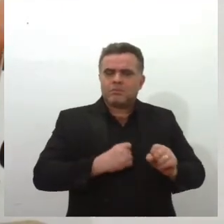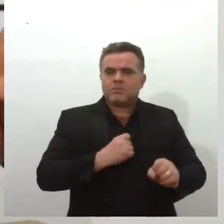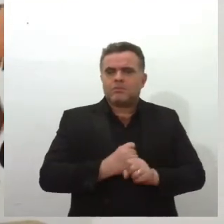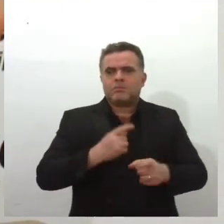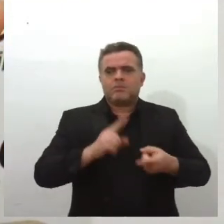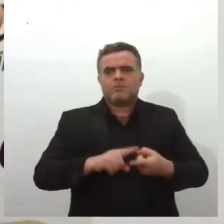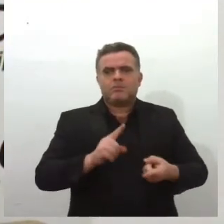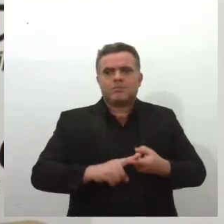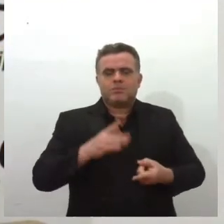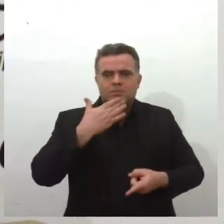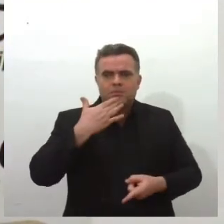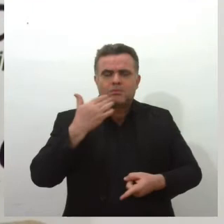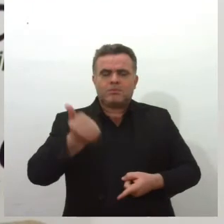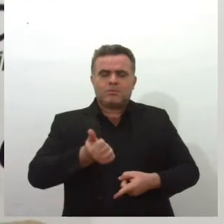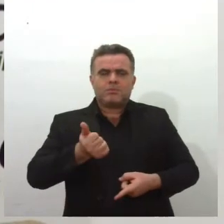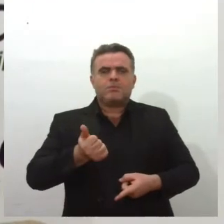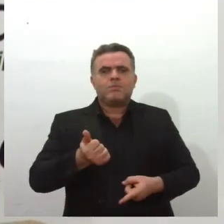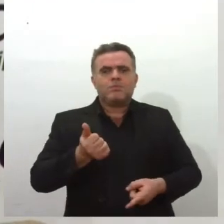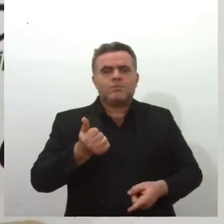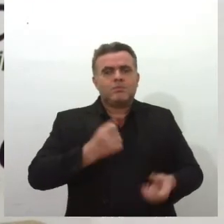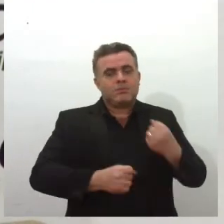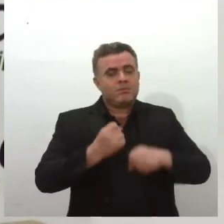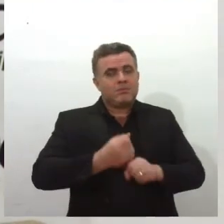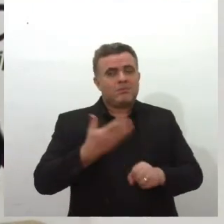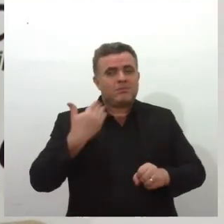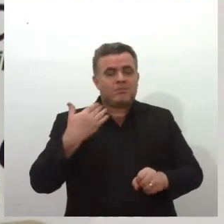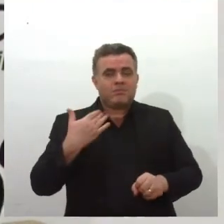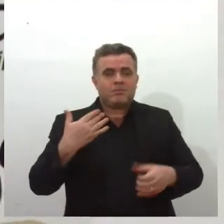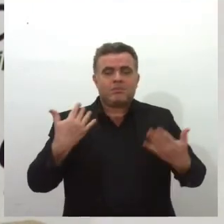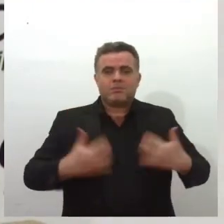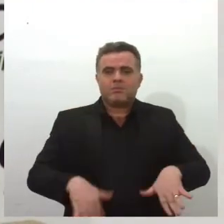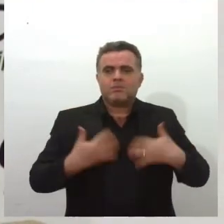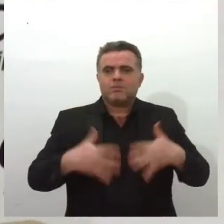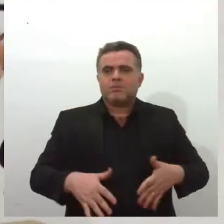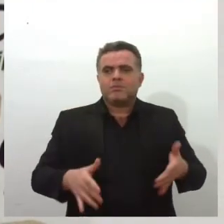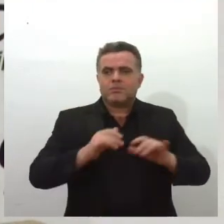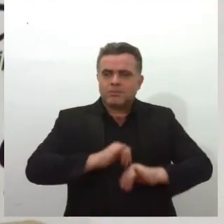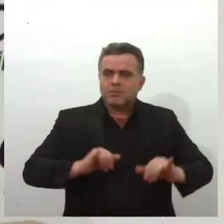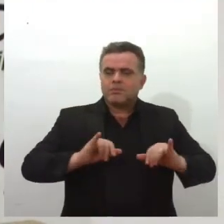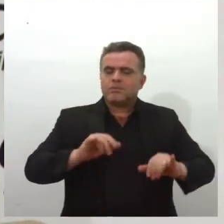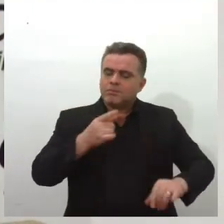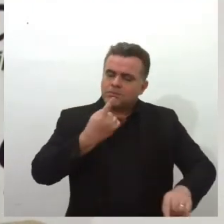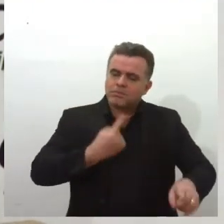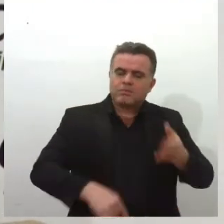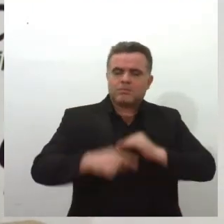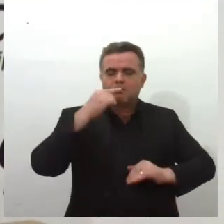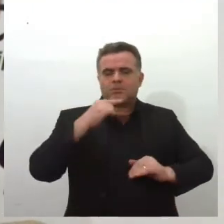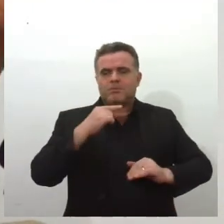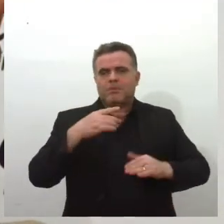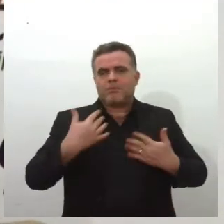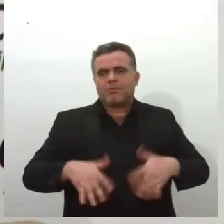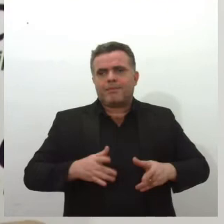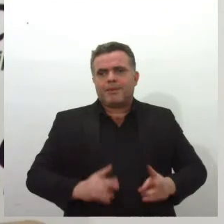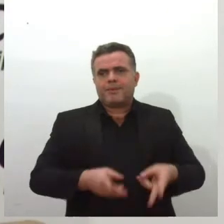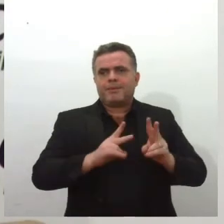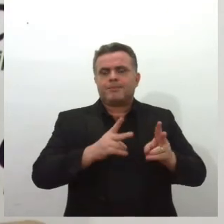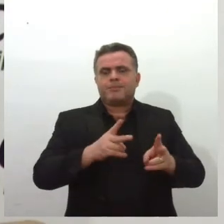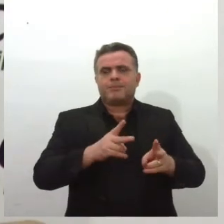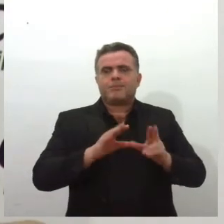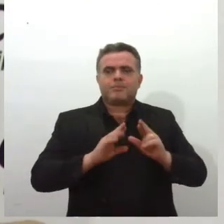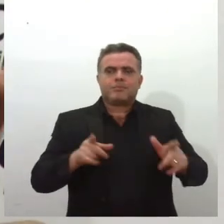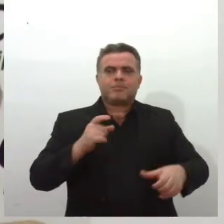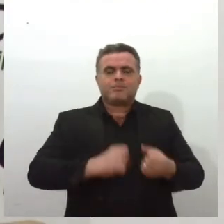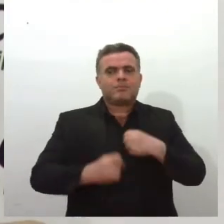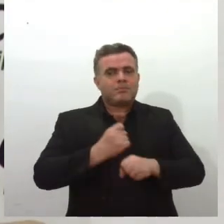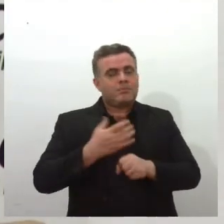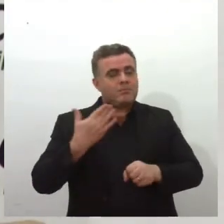que nos últimos 2 anos, superando inclusive o utilizado para o Natal do ano passado, considerada